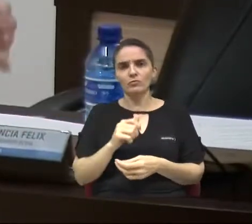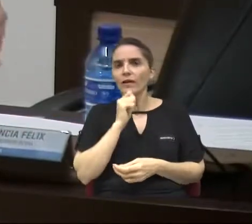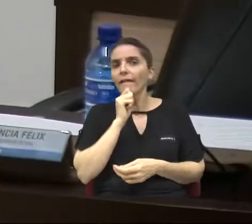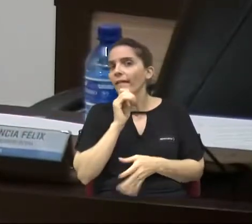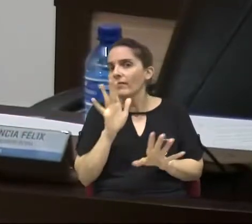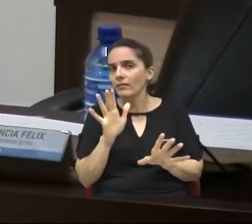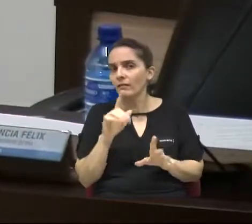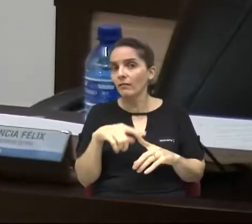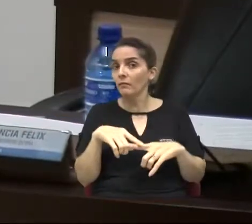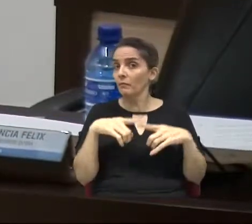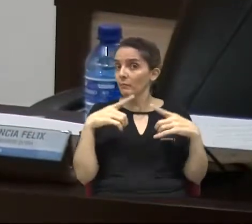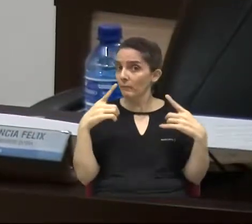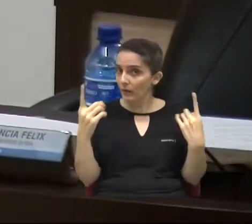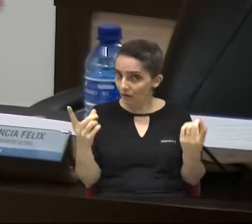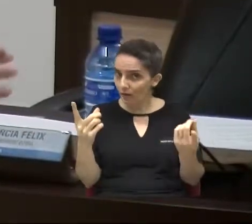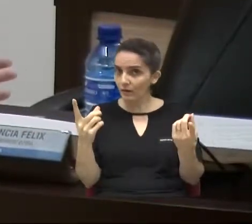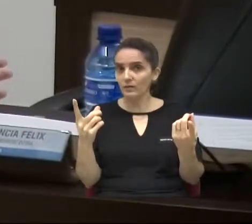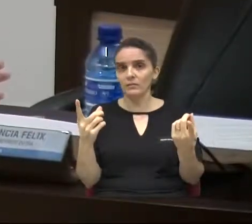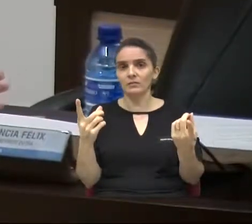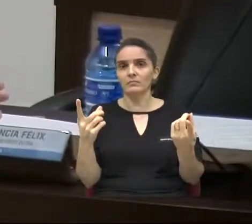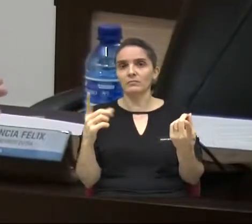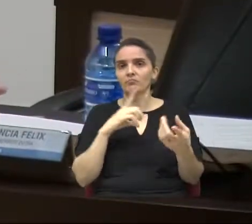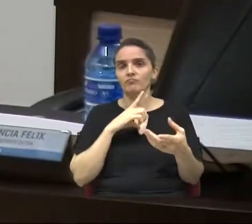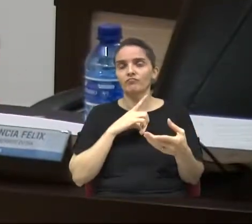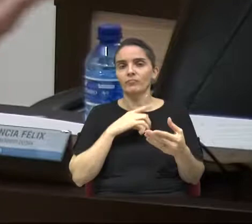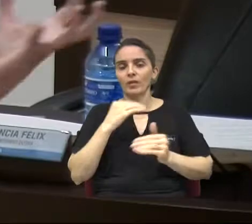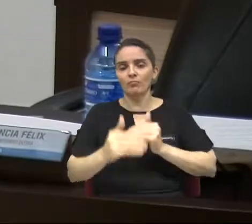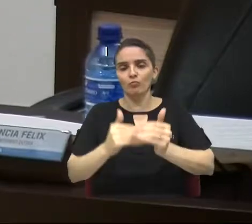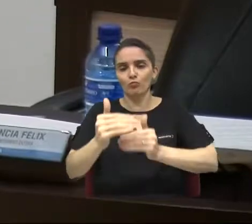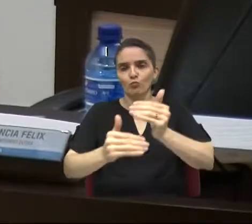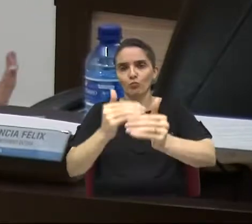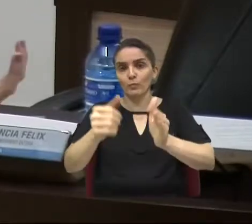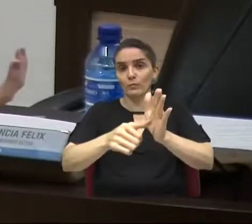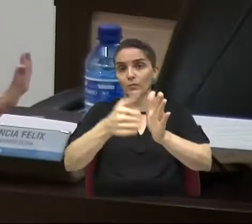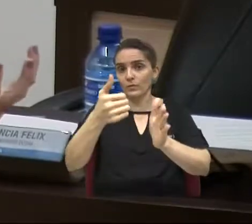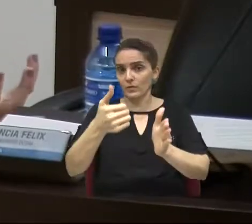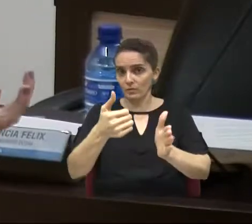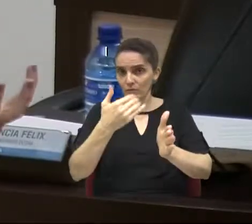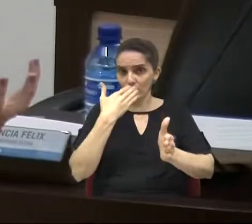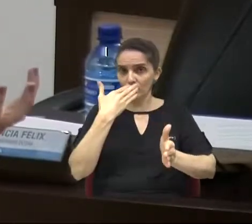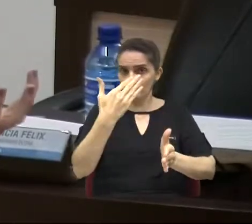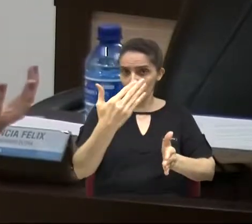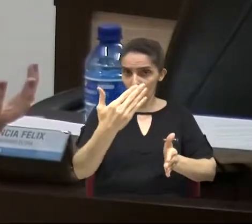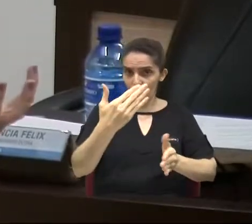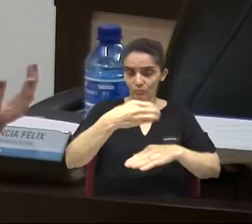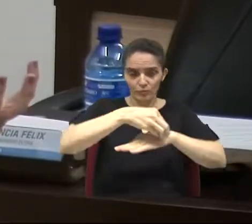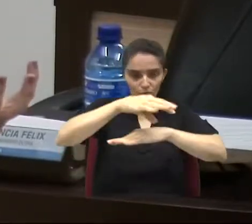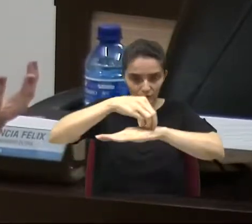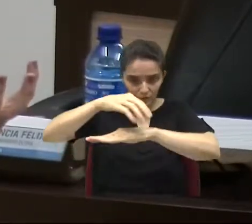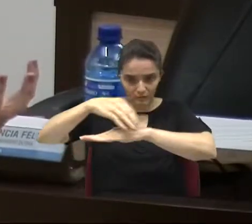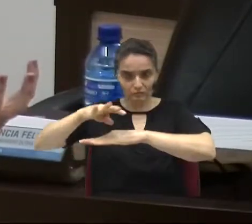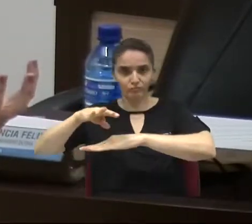Porque há obediência em um processo. Primeiro é um pedido de informação.